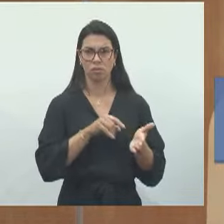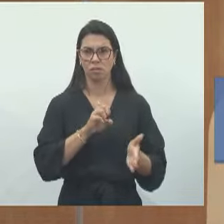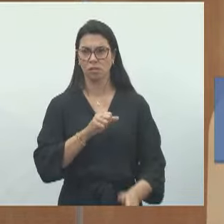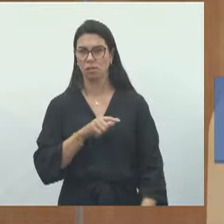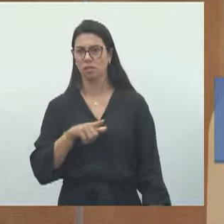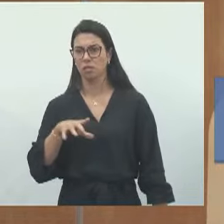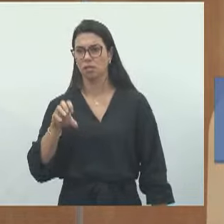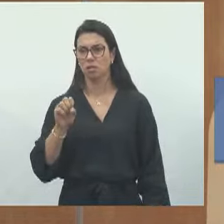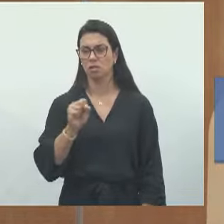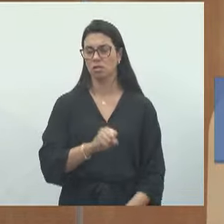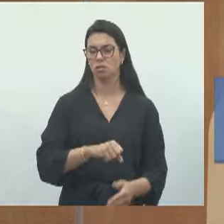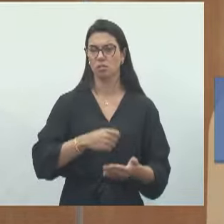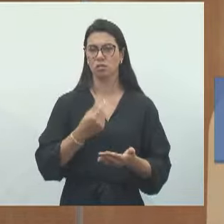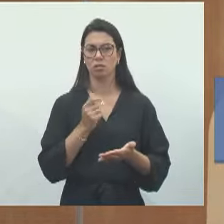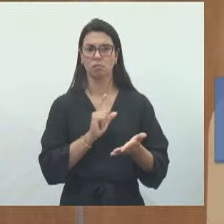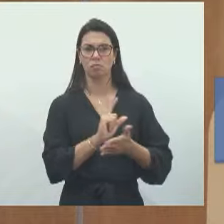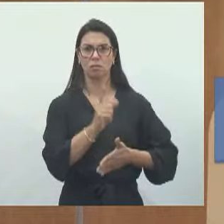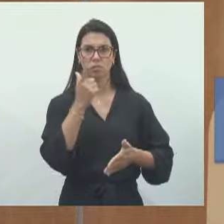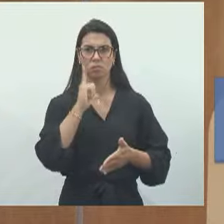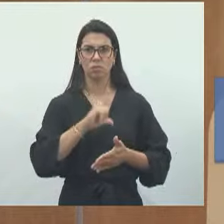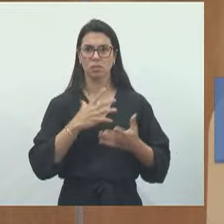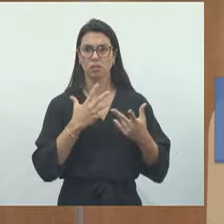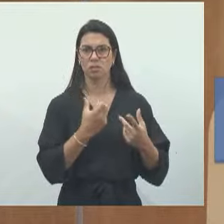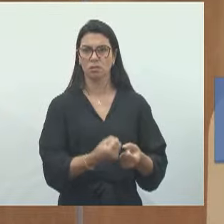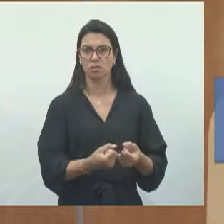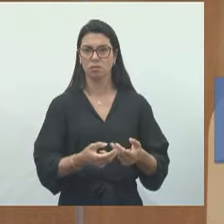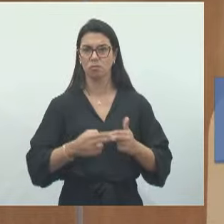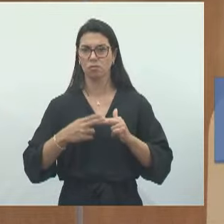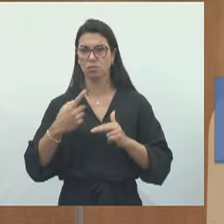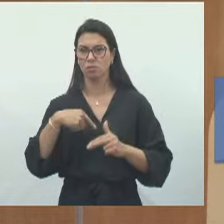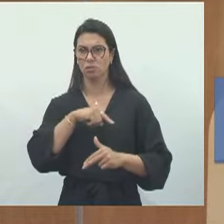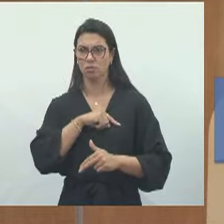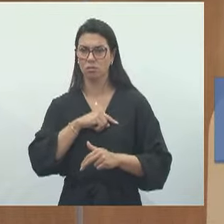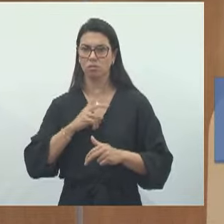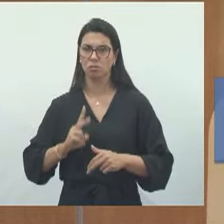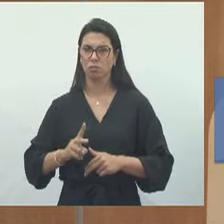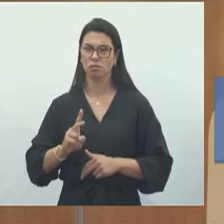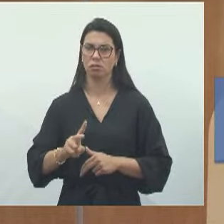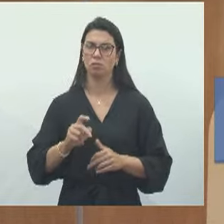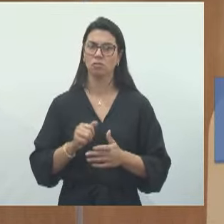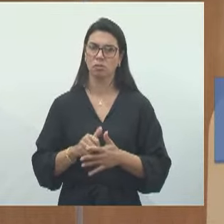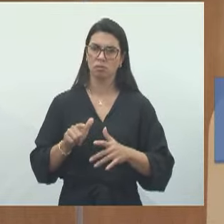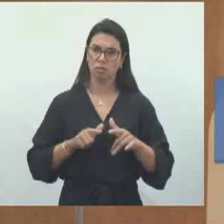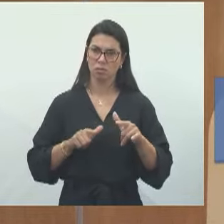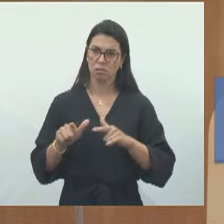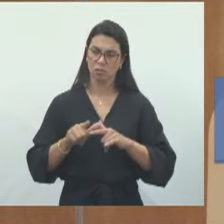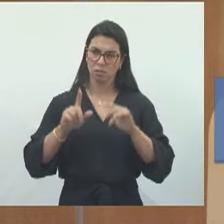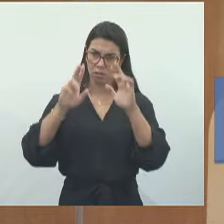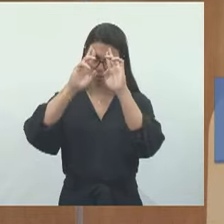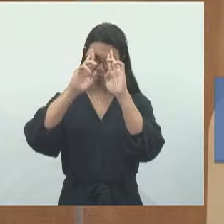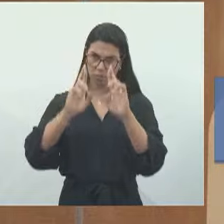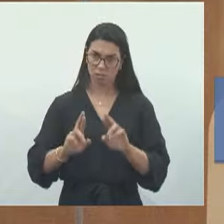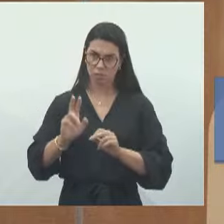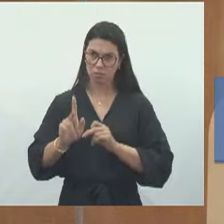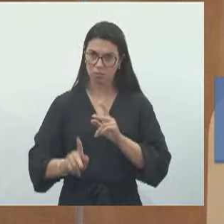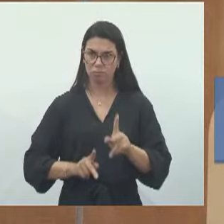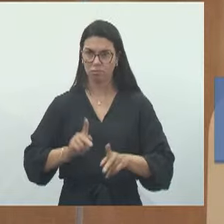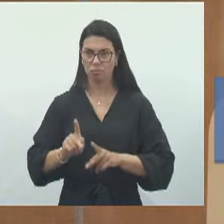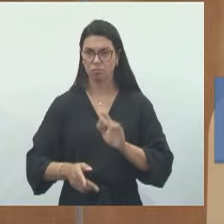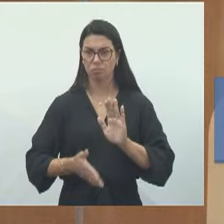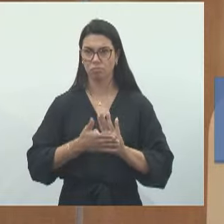para receber todas as emendas. Eu acho que é nesse aspecto que a gente vai continuar trabalhando, respeitando o povo, respeitando a população, trazendo as nossas propostas,